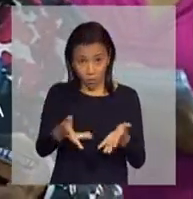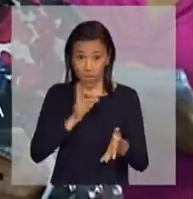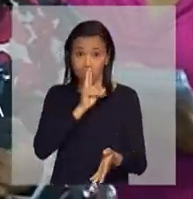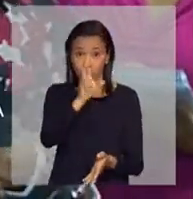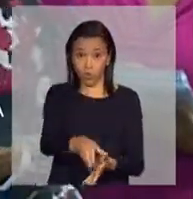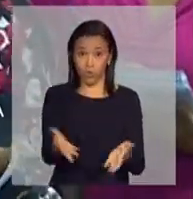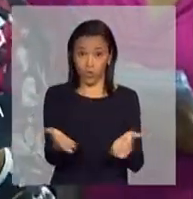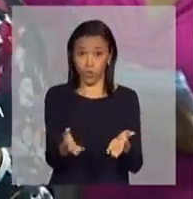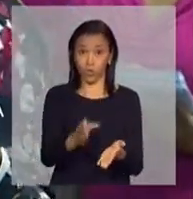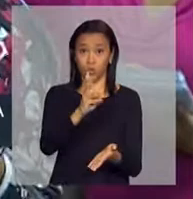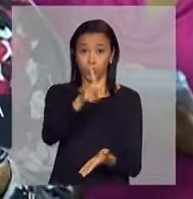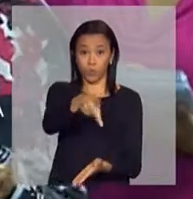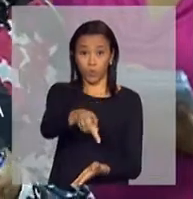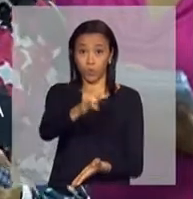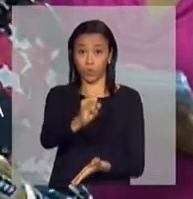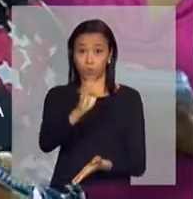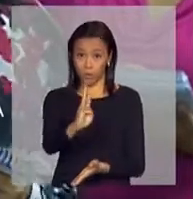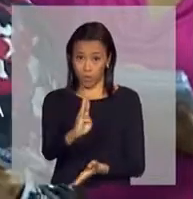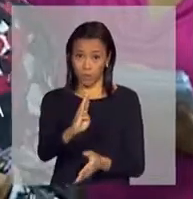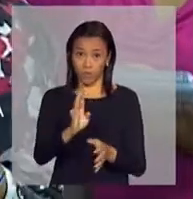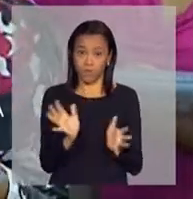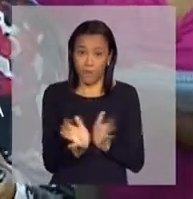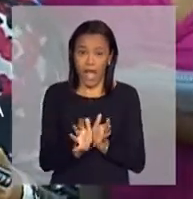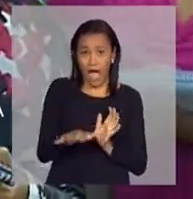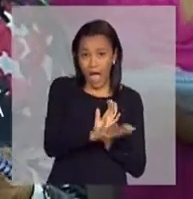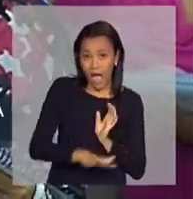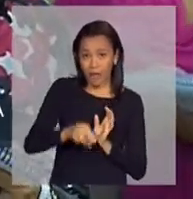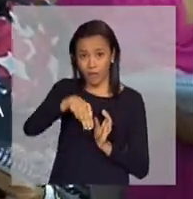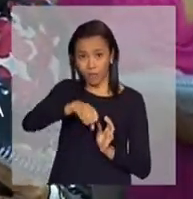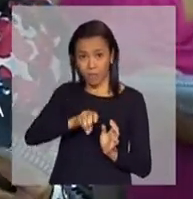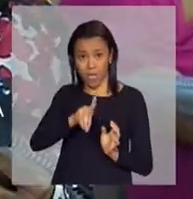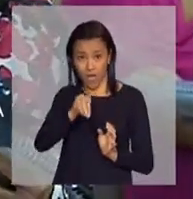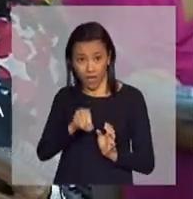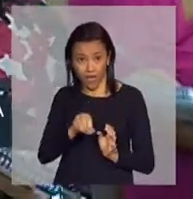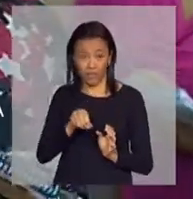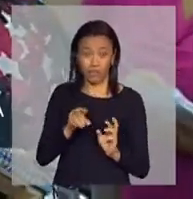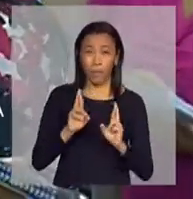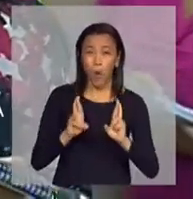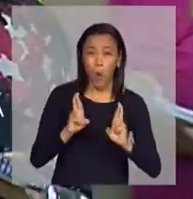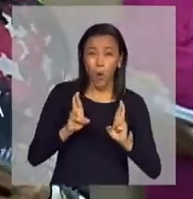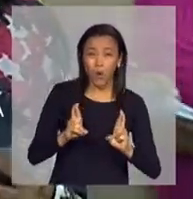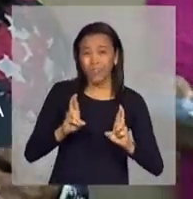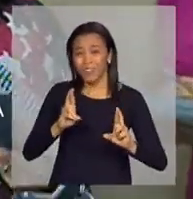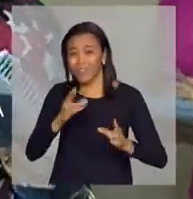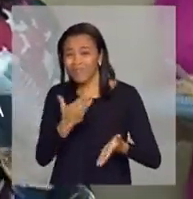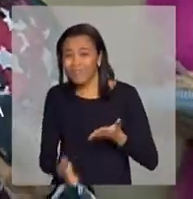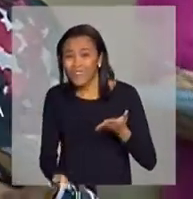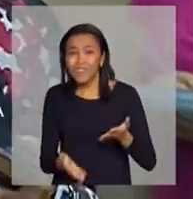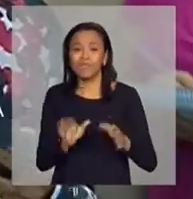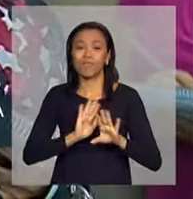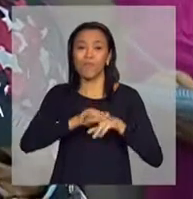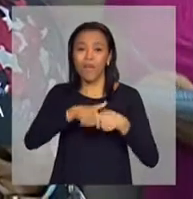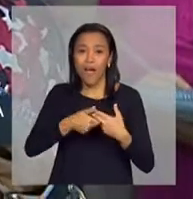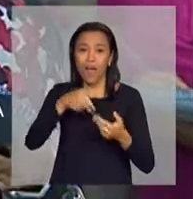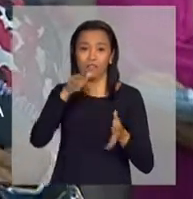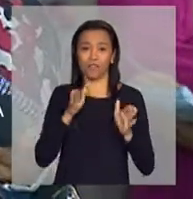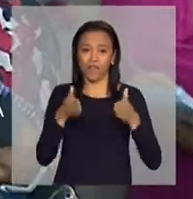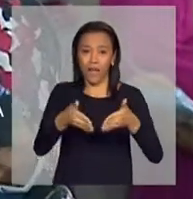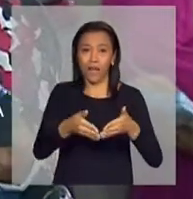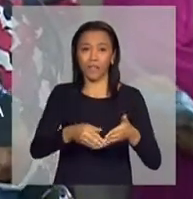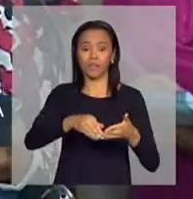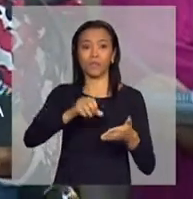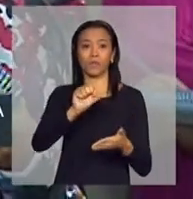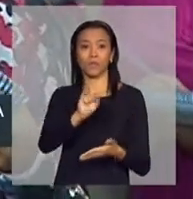hoje mercado tem ver e posta sobre uma avaliação do da Alta da SELIC previsão usar o sininho que agora